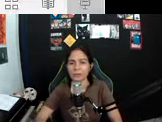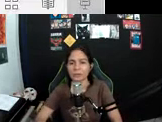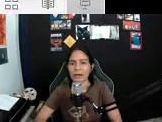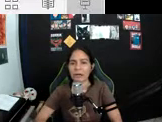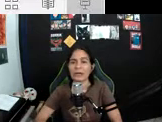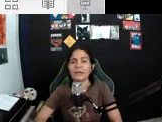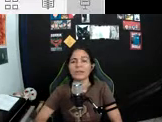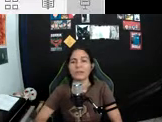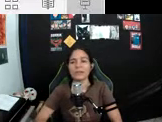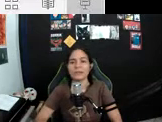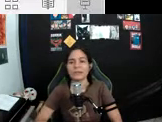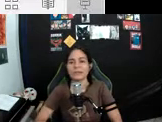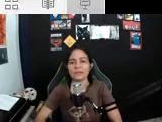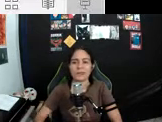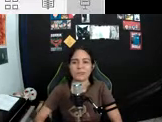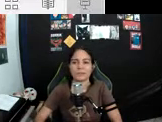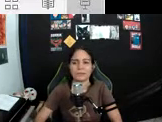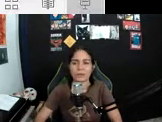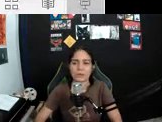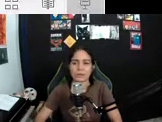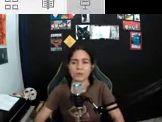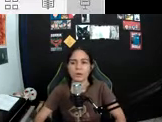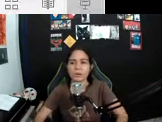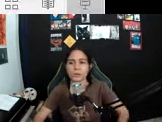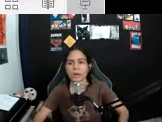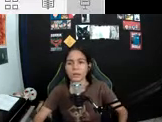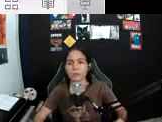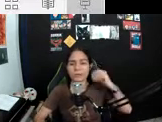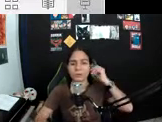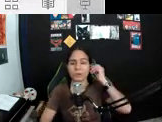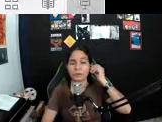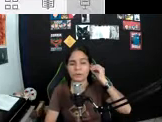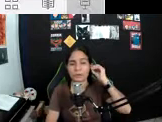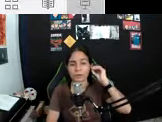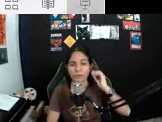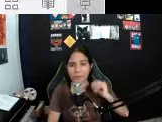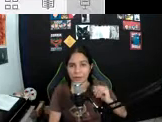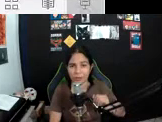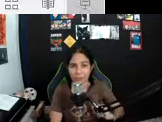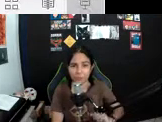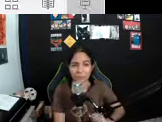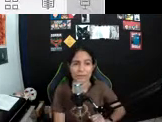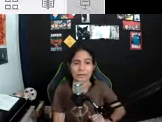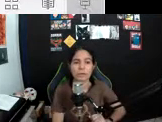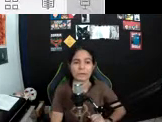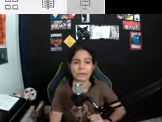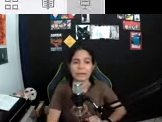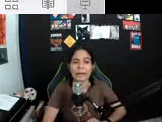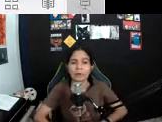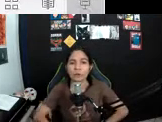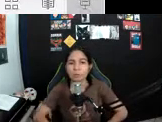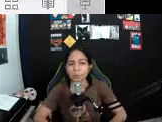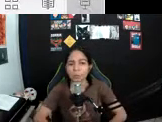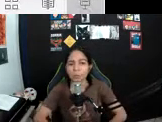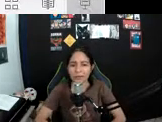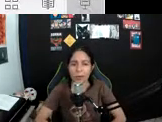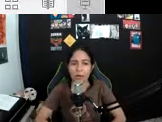atividade profissional, de iniciativa, participação e ou anuência do profissional de enfermagem. Ele considera